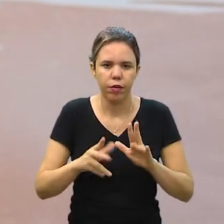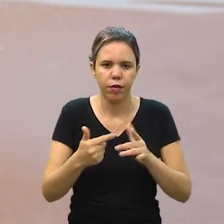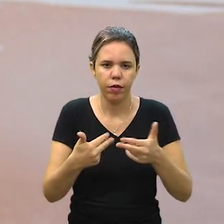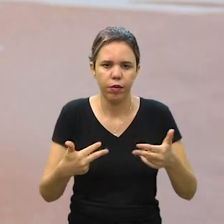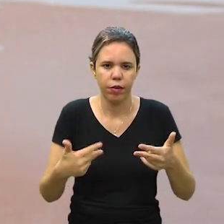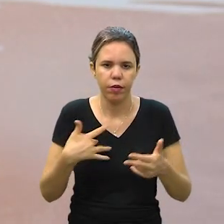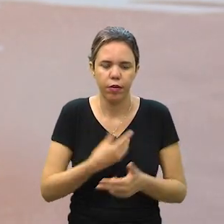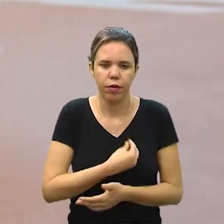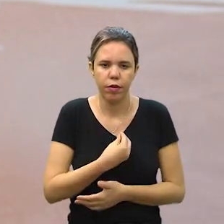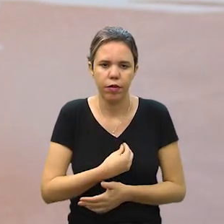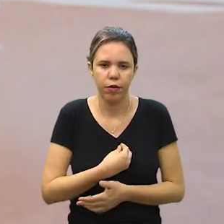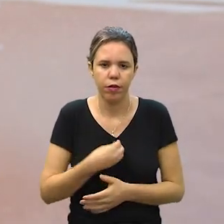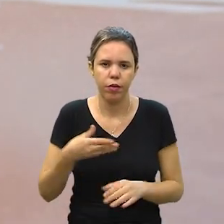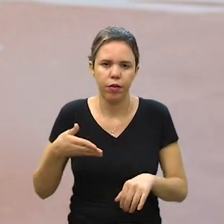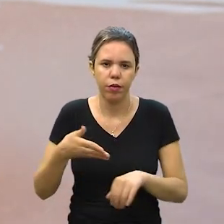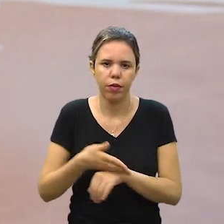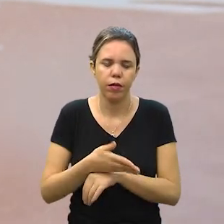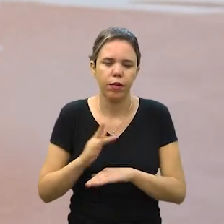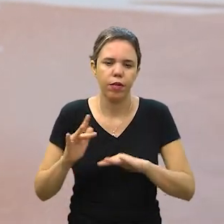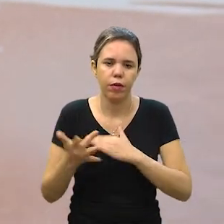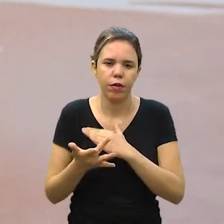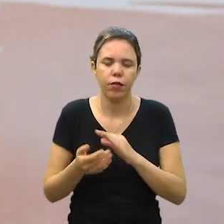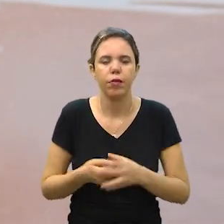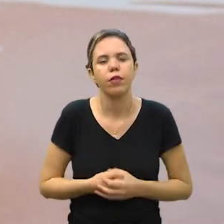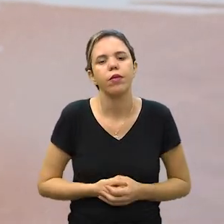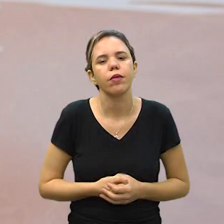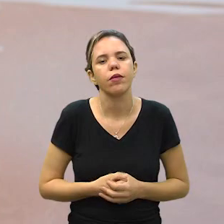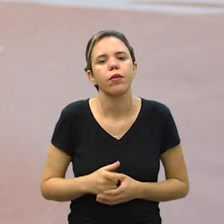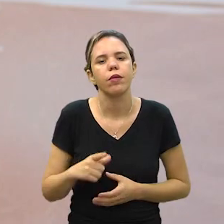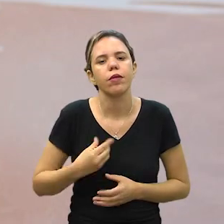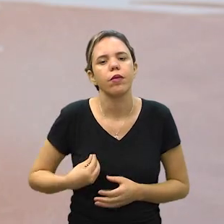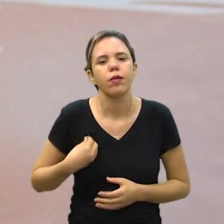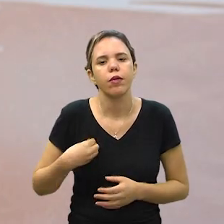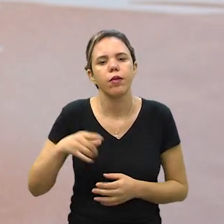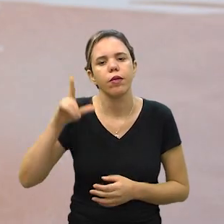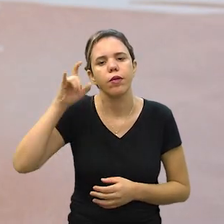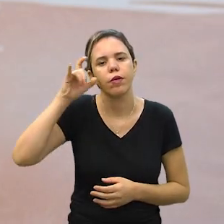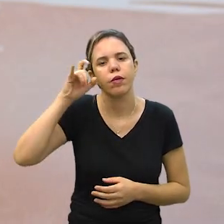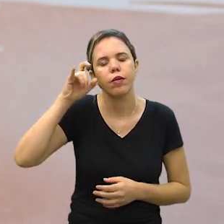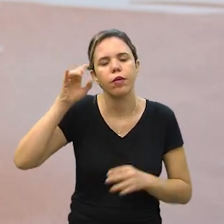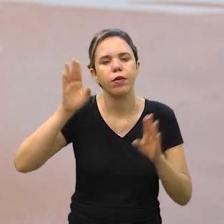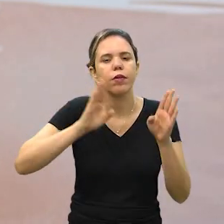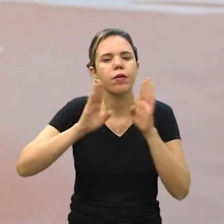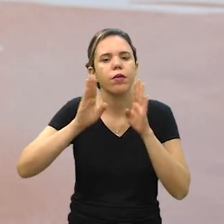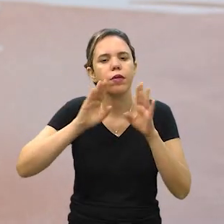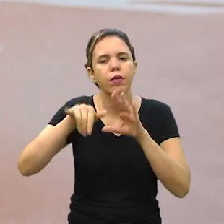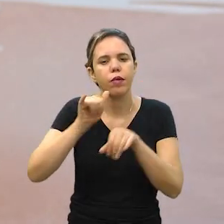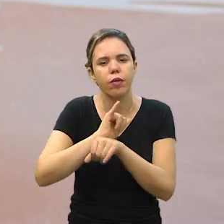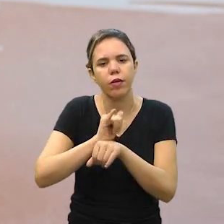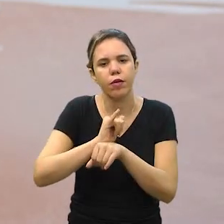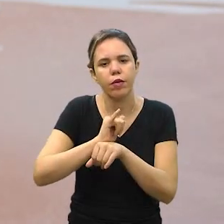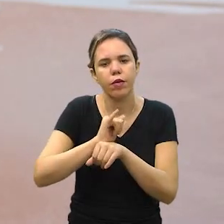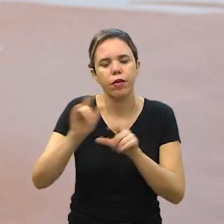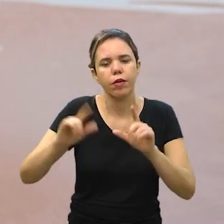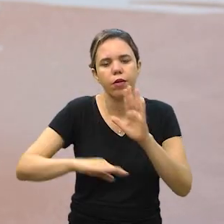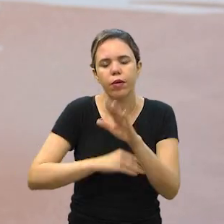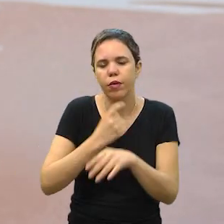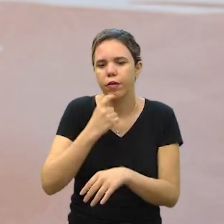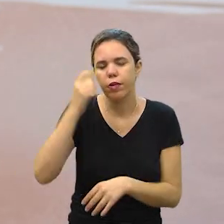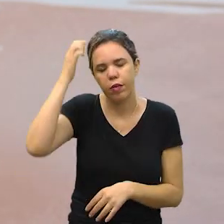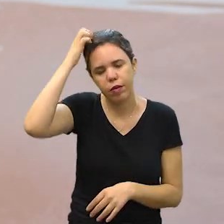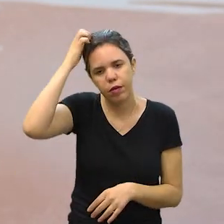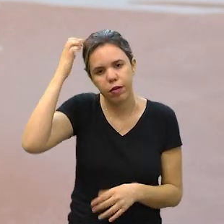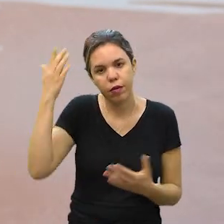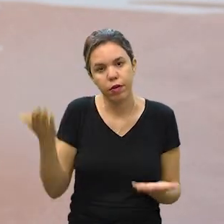e os outros Saúde é Vida? É só entrar nas nossas redes sociais. A gente está lá no Instagram, no Facebook e no YouTube da TV